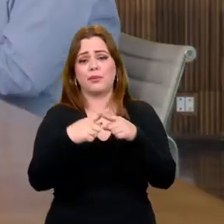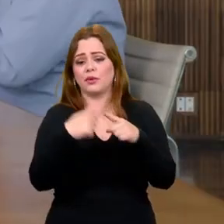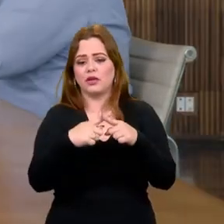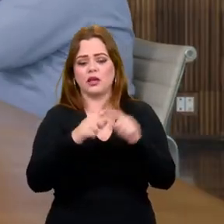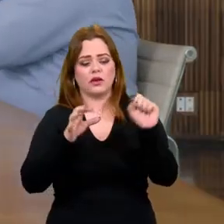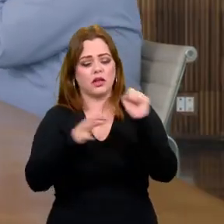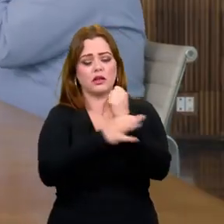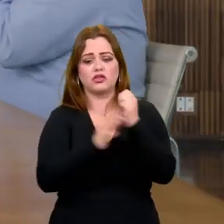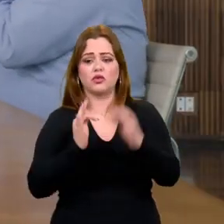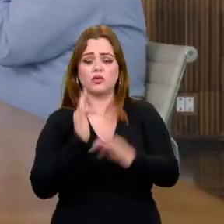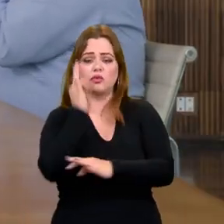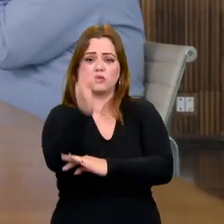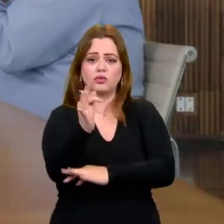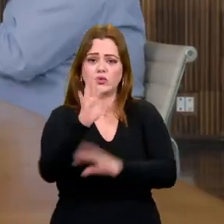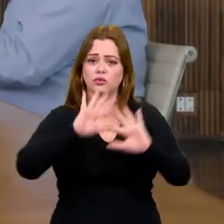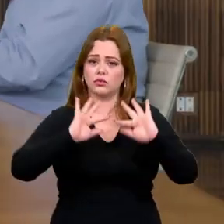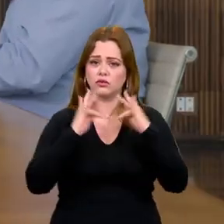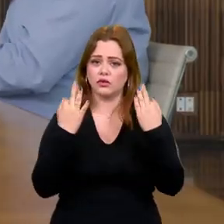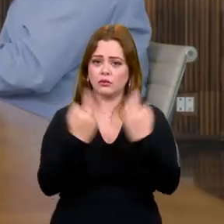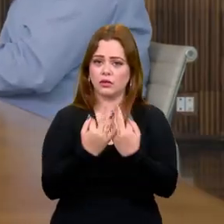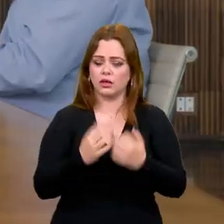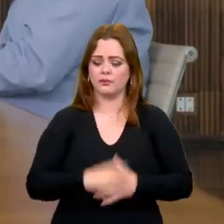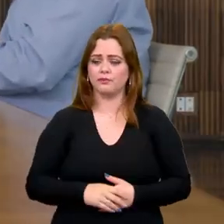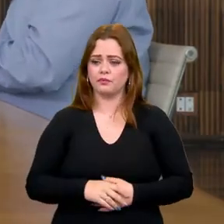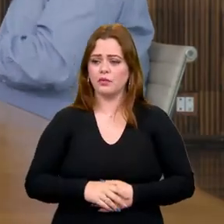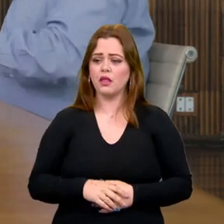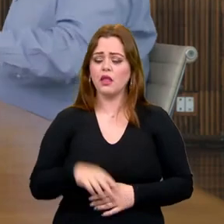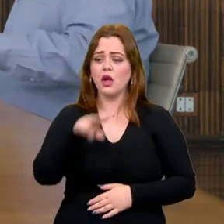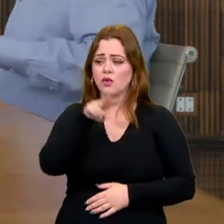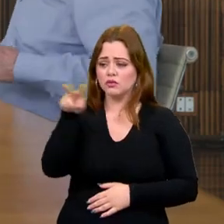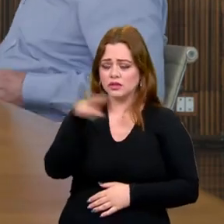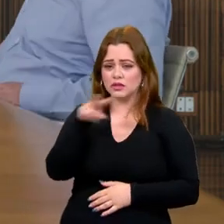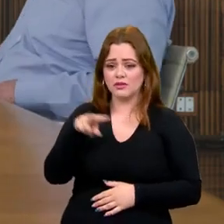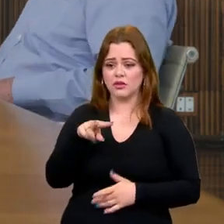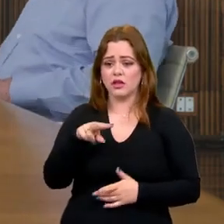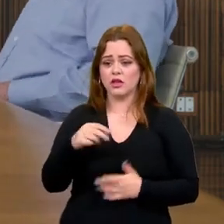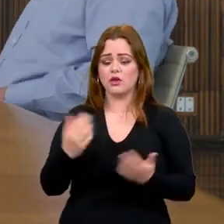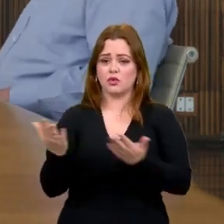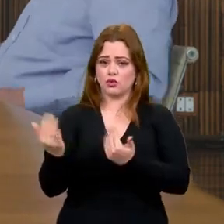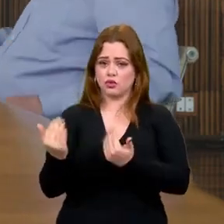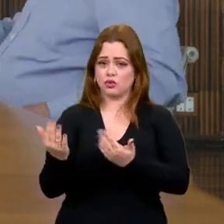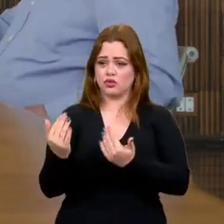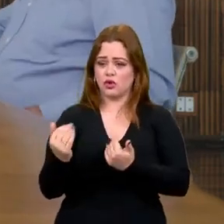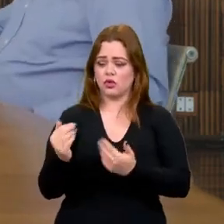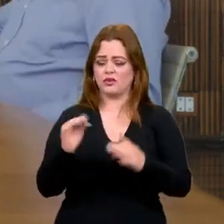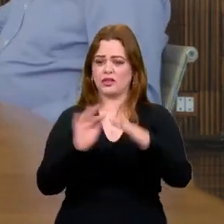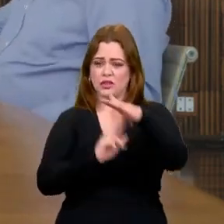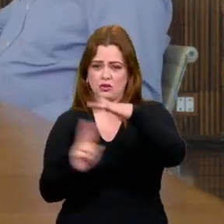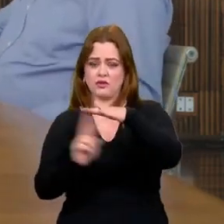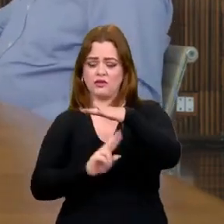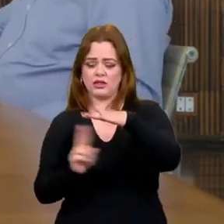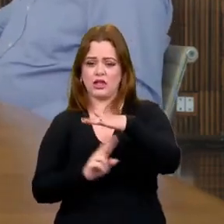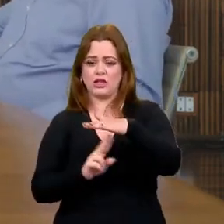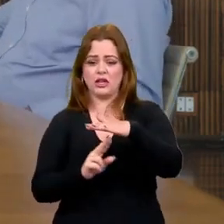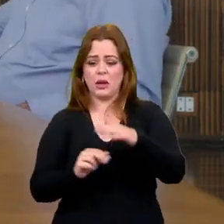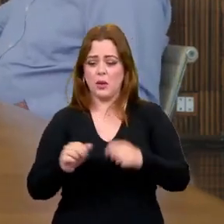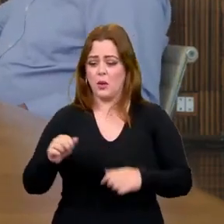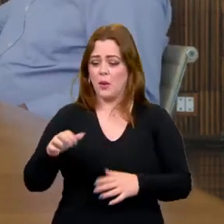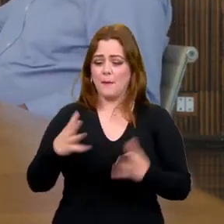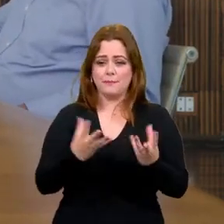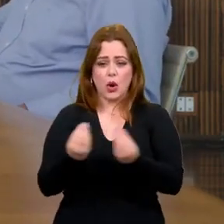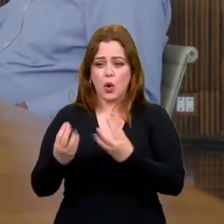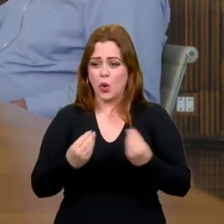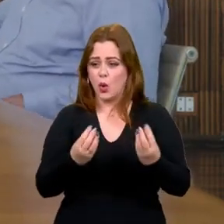vê esses jovens no Instituto lá Federal de Paulista era uma garotada que tava ali à frente né a tua frente e provavelmente eram os filhos